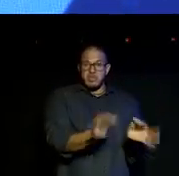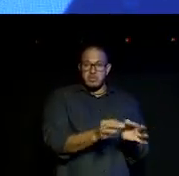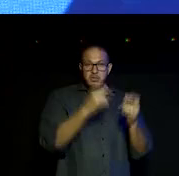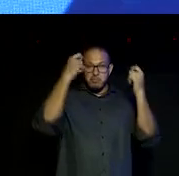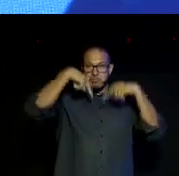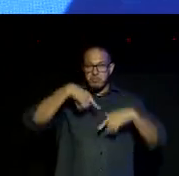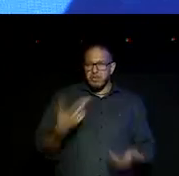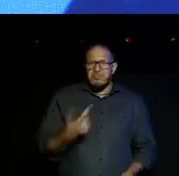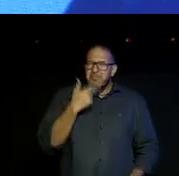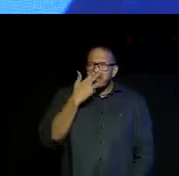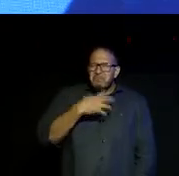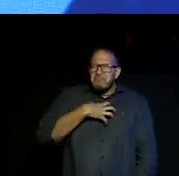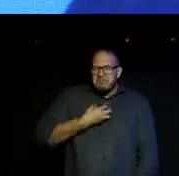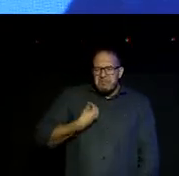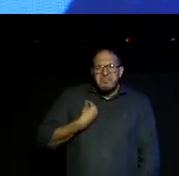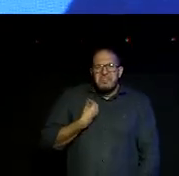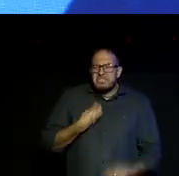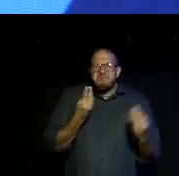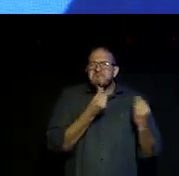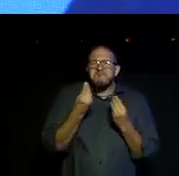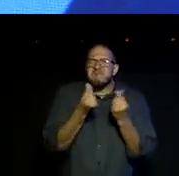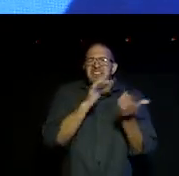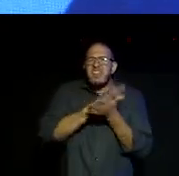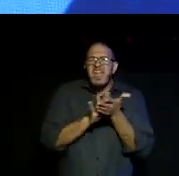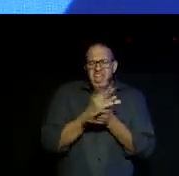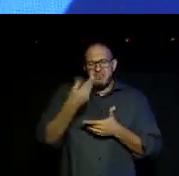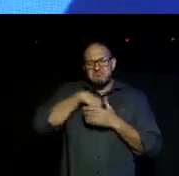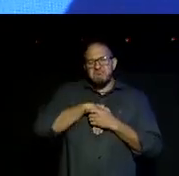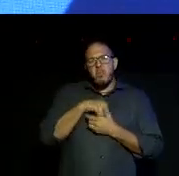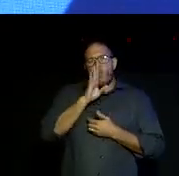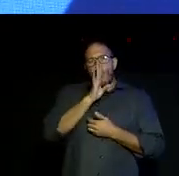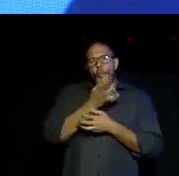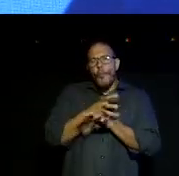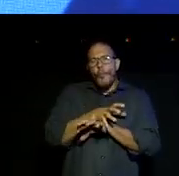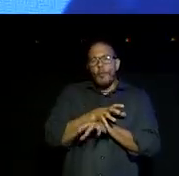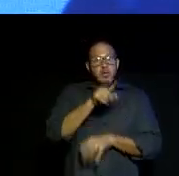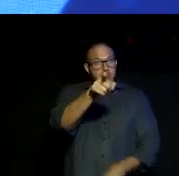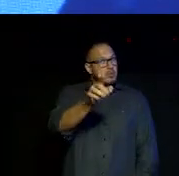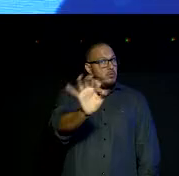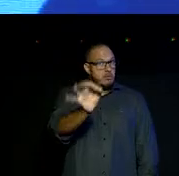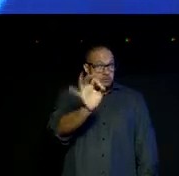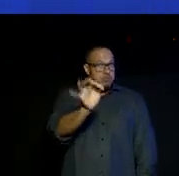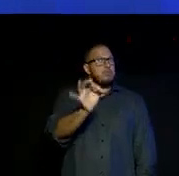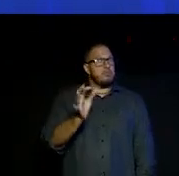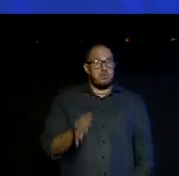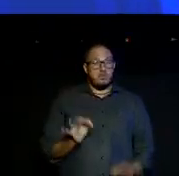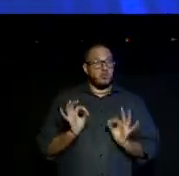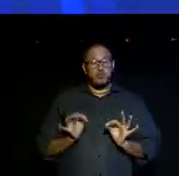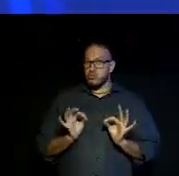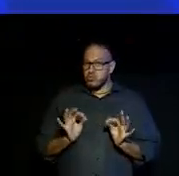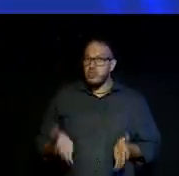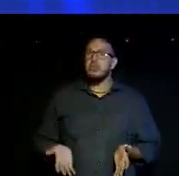vida não oferece graça suficiente para que a pessoa fique dentro dela. Isso é um mal terrível. E tenta-se